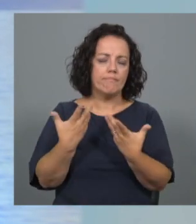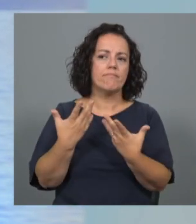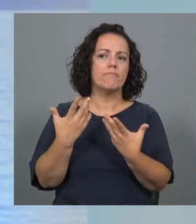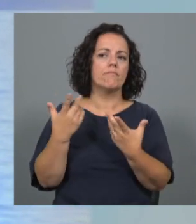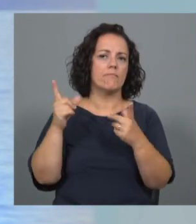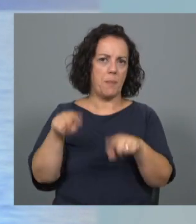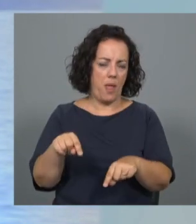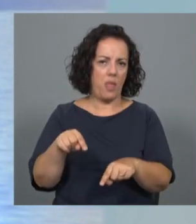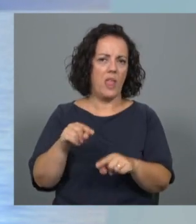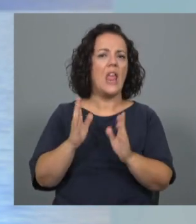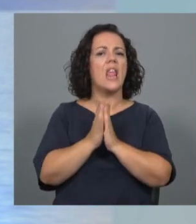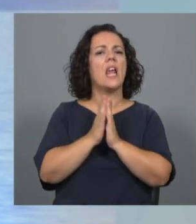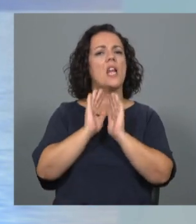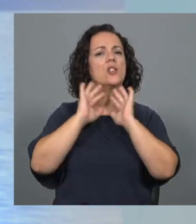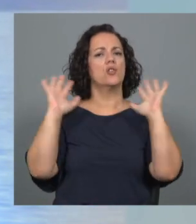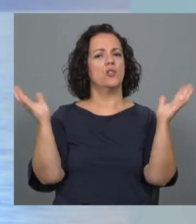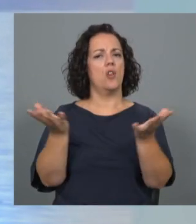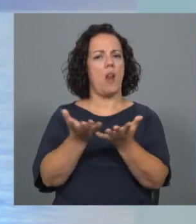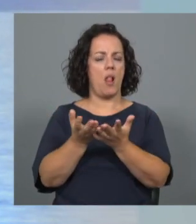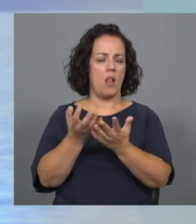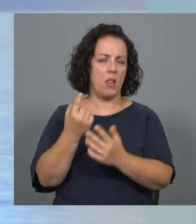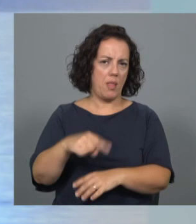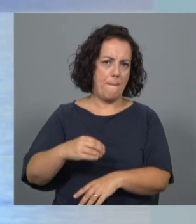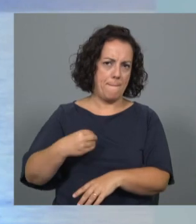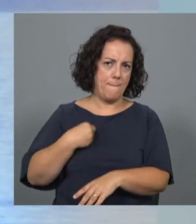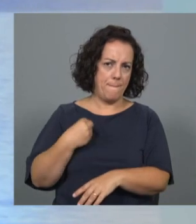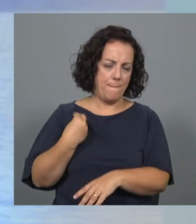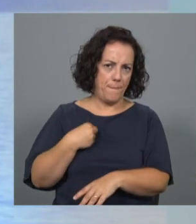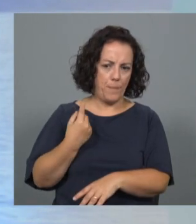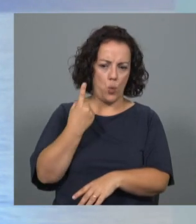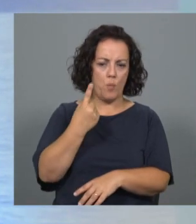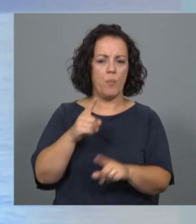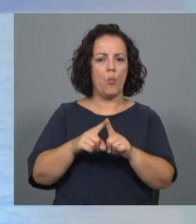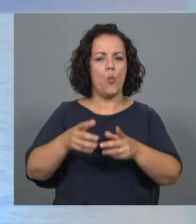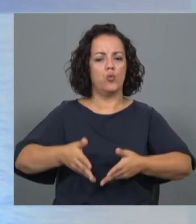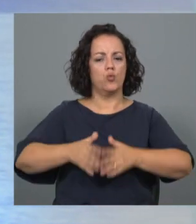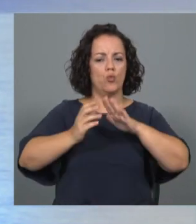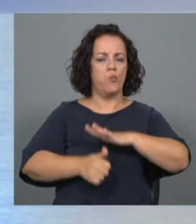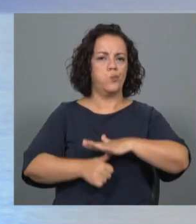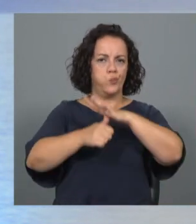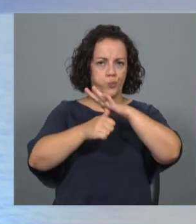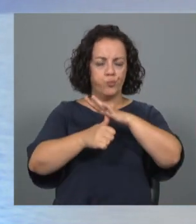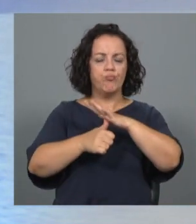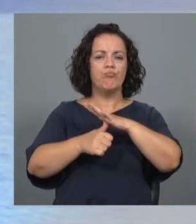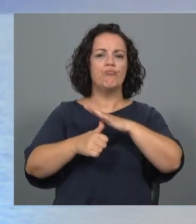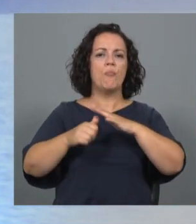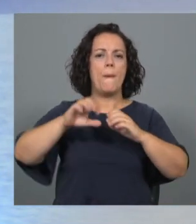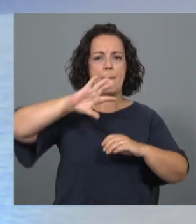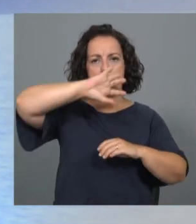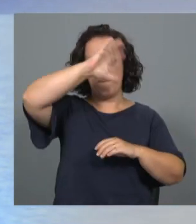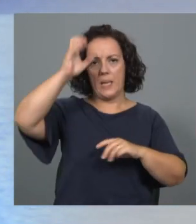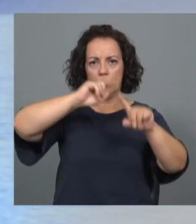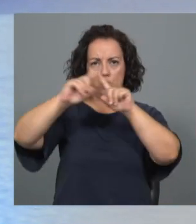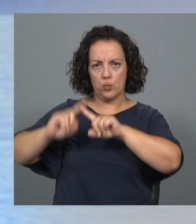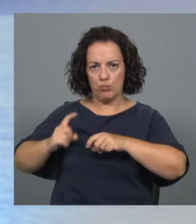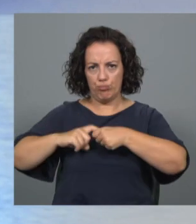Universal de ter esta estrutura transversal aos vários países, às várias dioceses. Como é